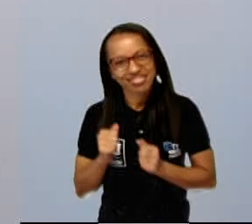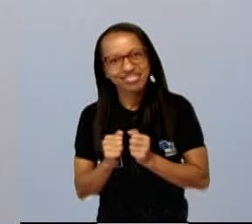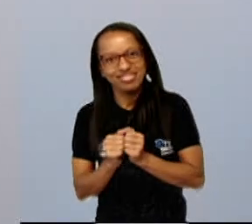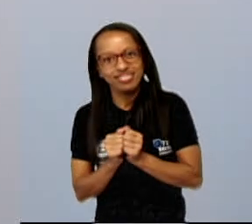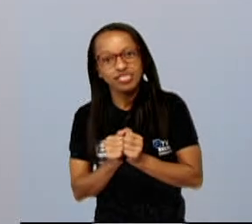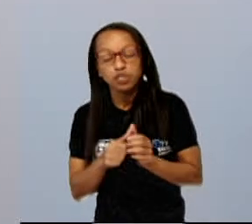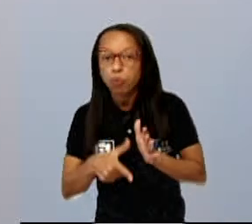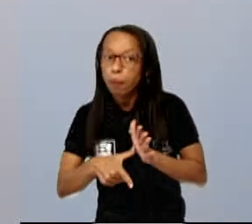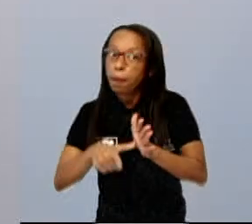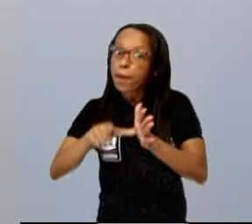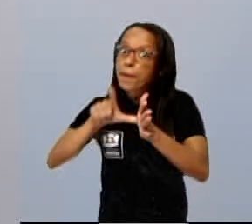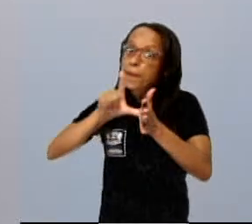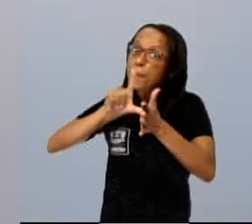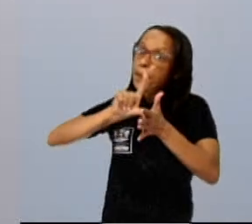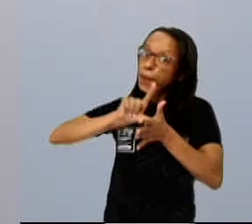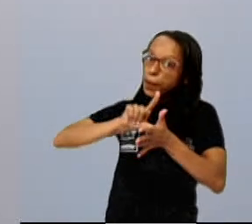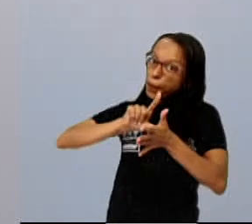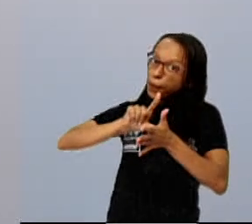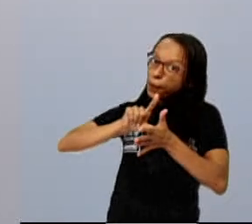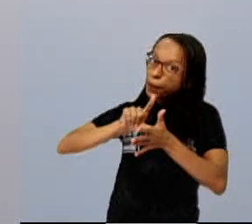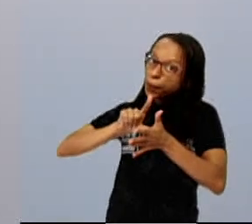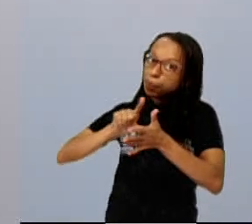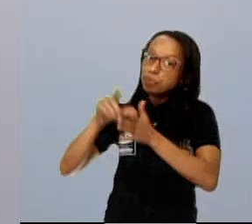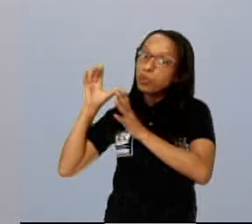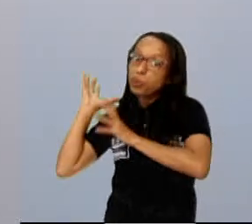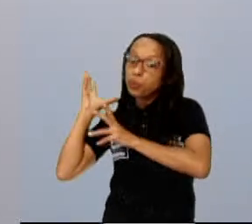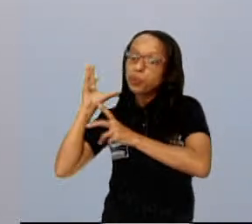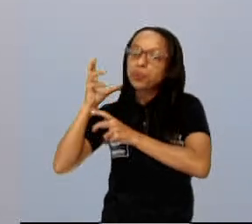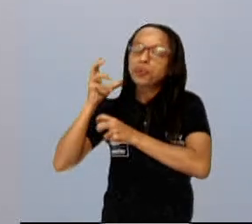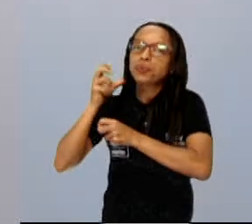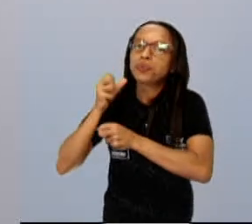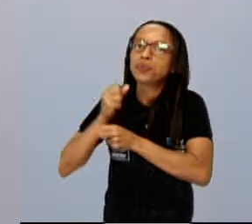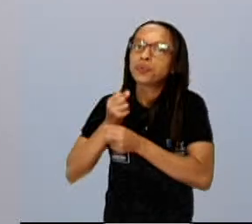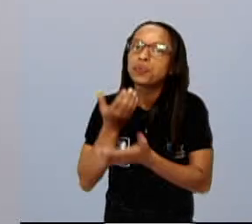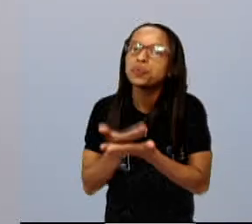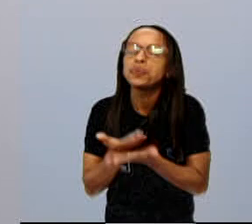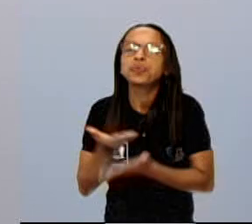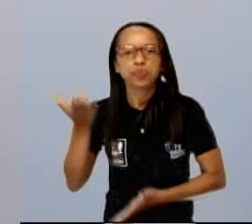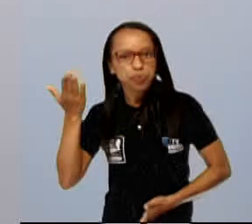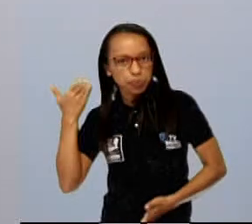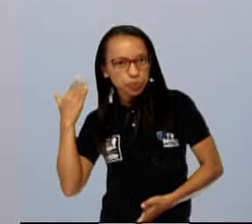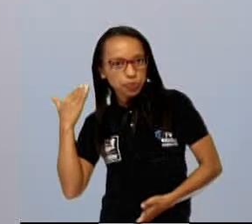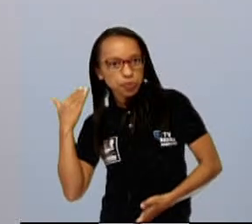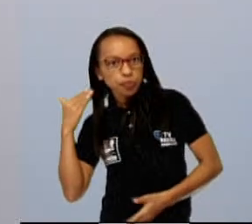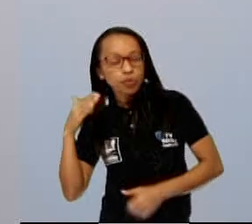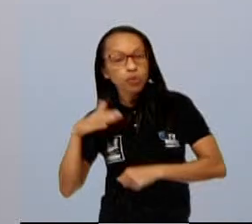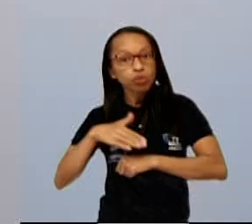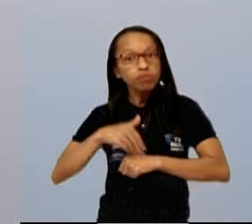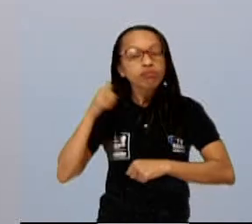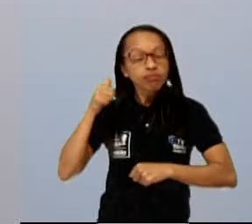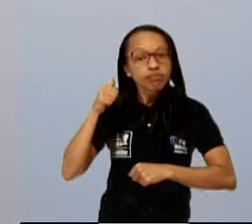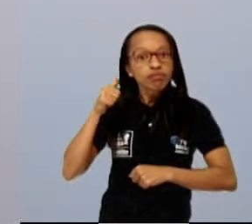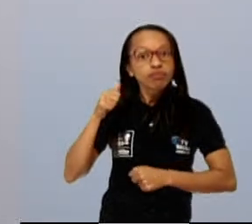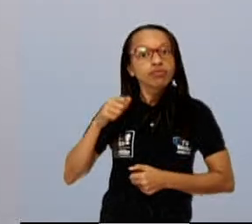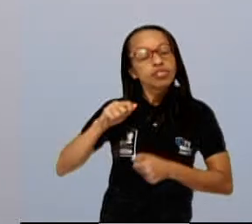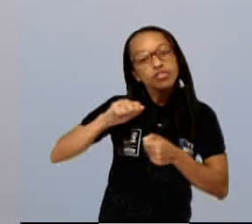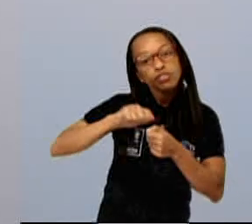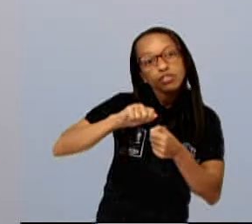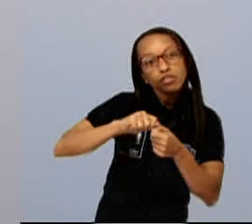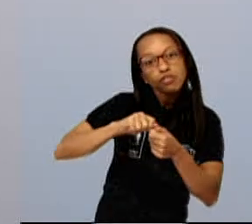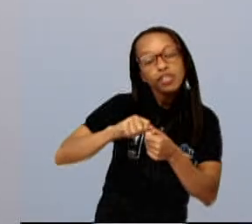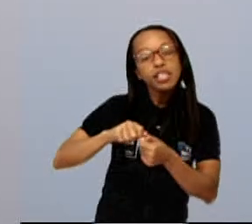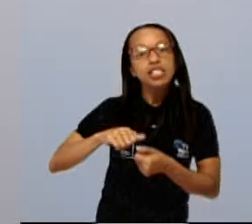Antes de mais nada, bora retomar o nosso desafio da aula anterior? Eu pedi que vocês construíssem um mini conto. Conta pra